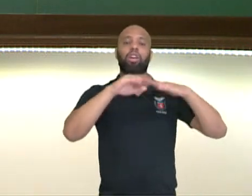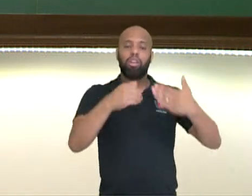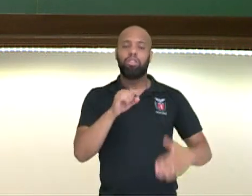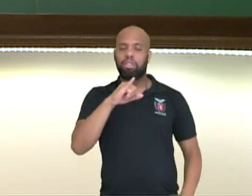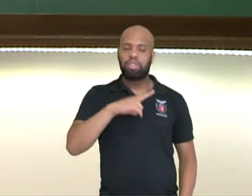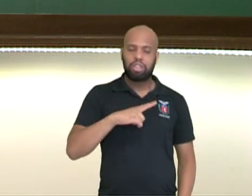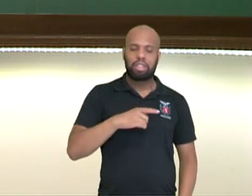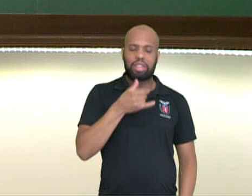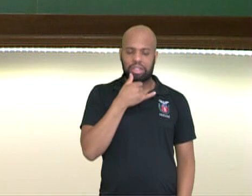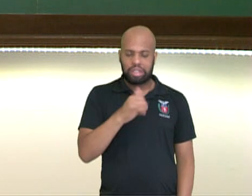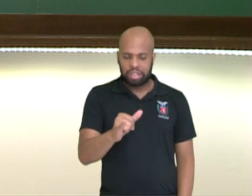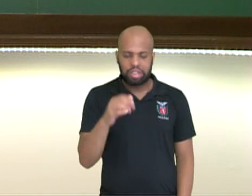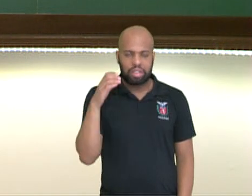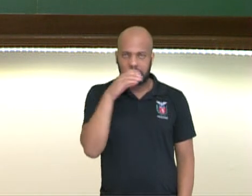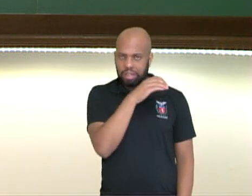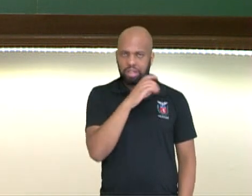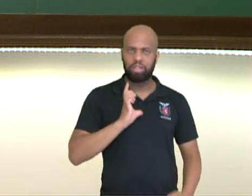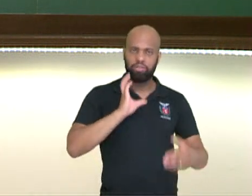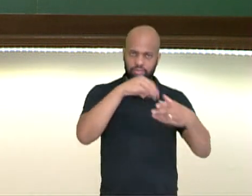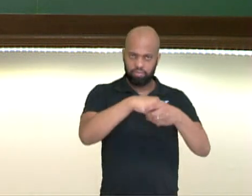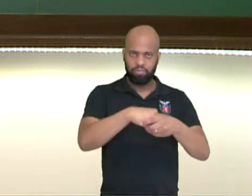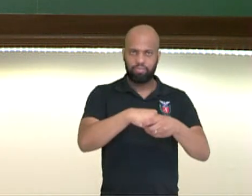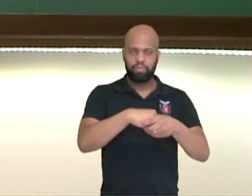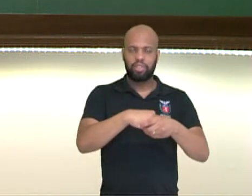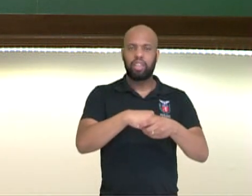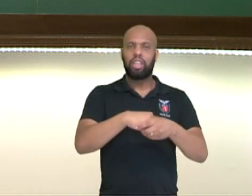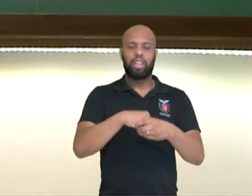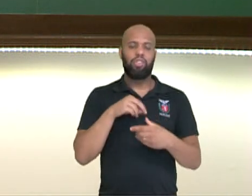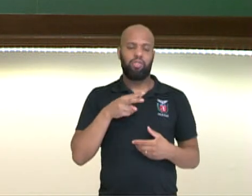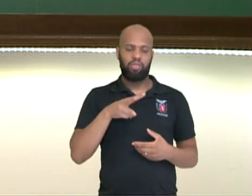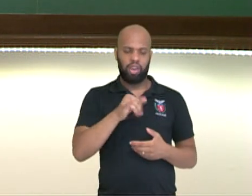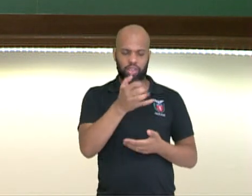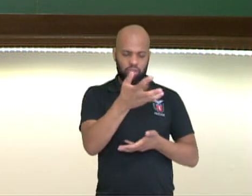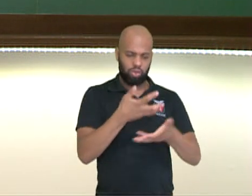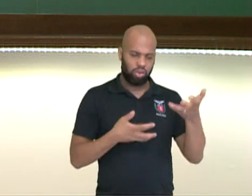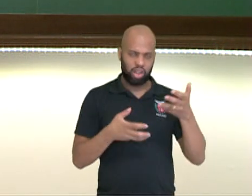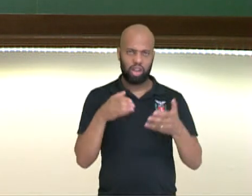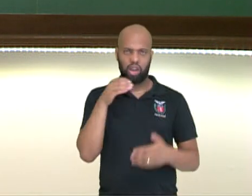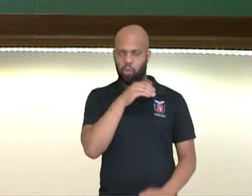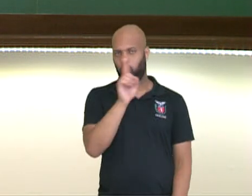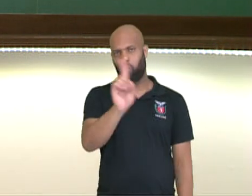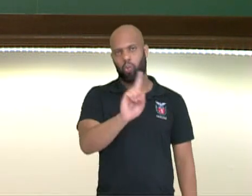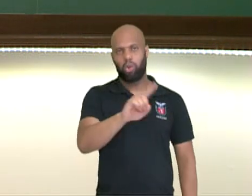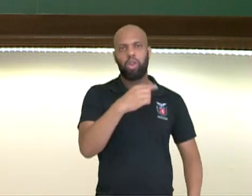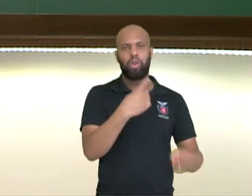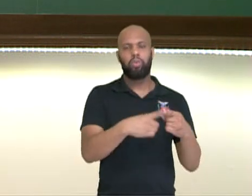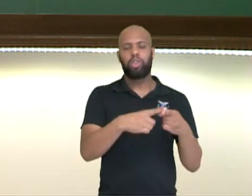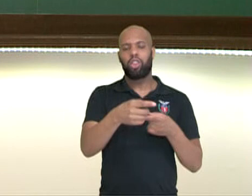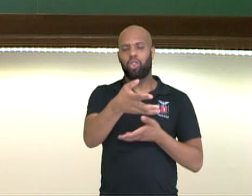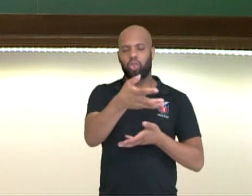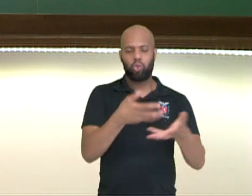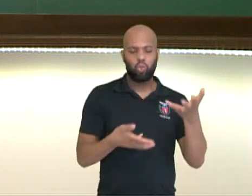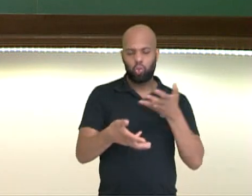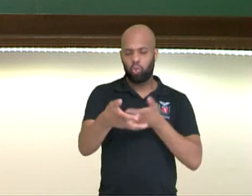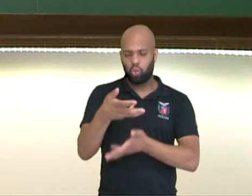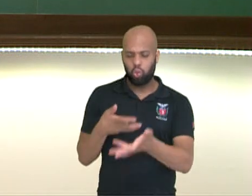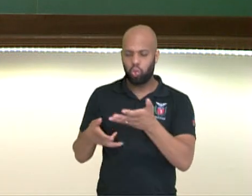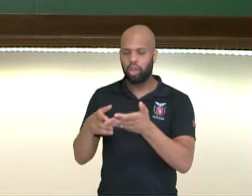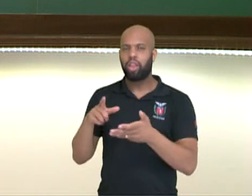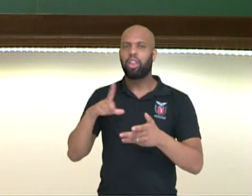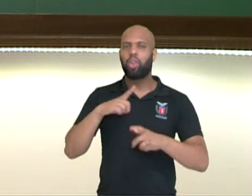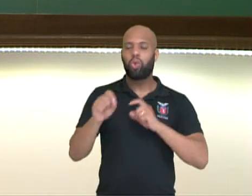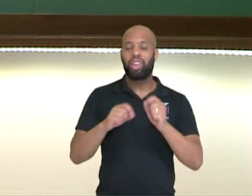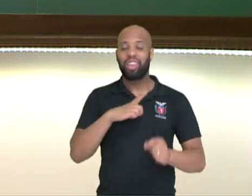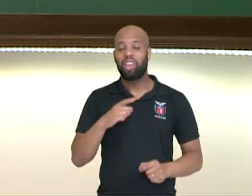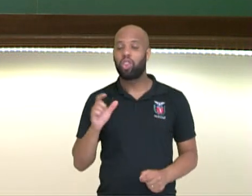ter energia térmica acumulada não implica em troca de calor, porque para trocar calor, preciso ter diferença de temperatura com o outro